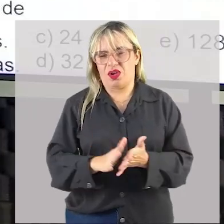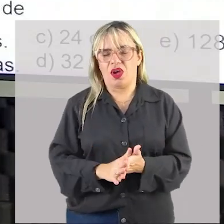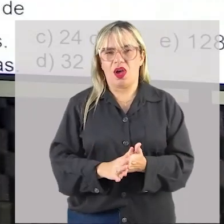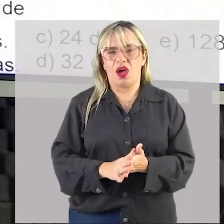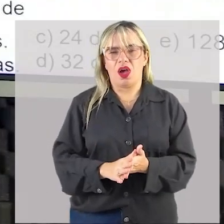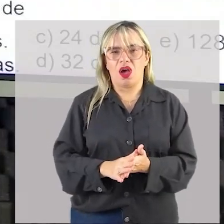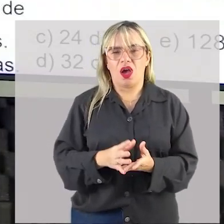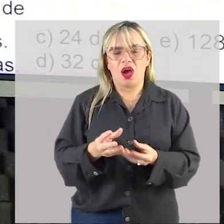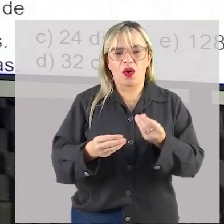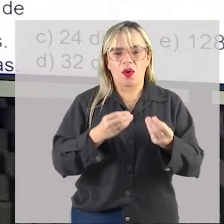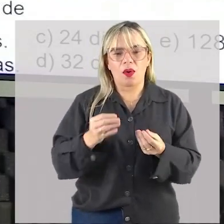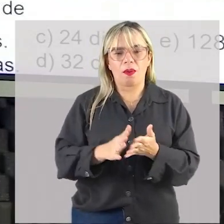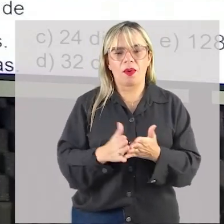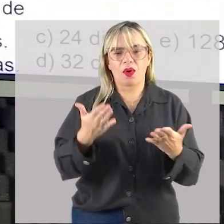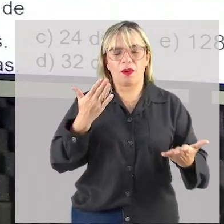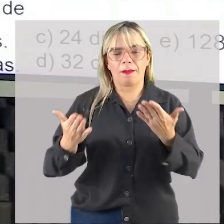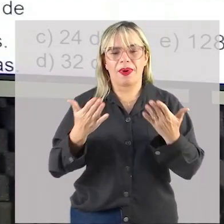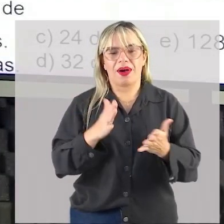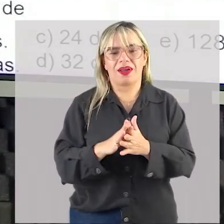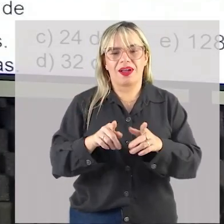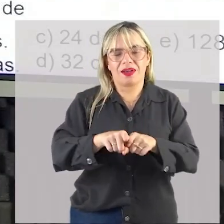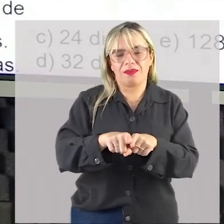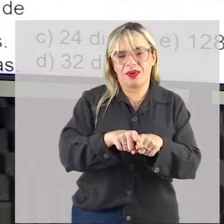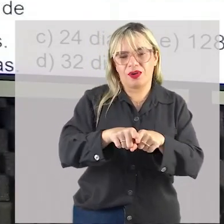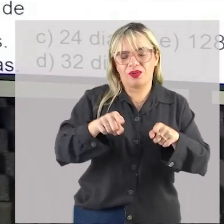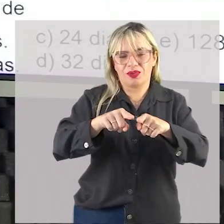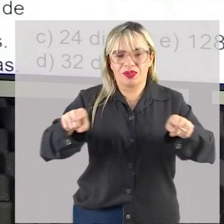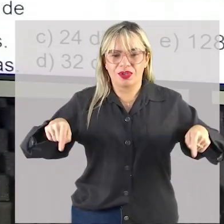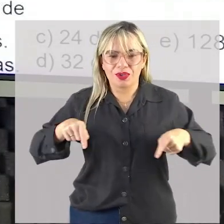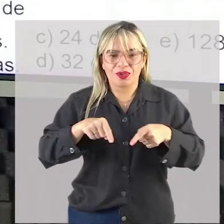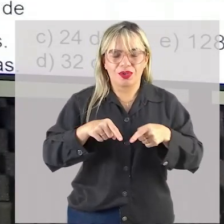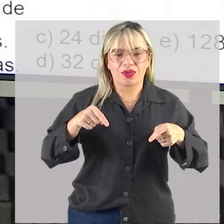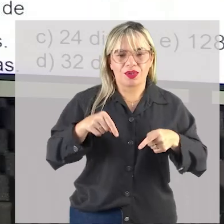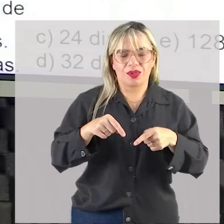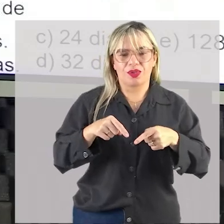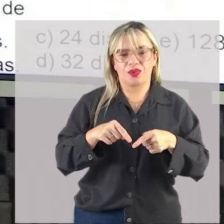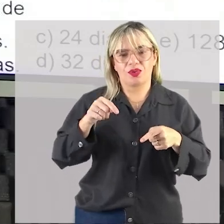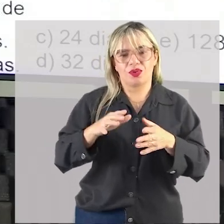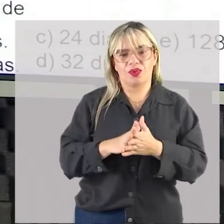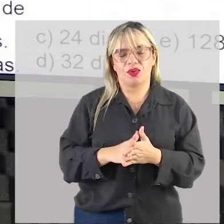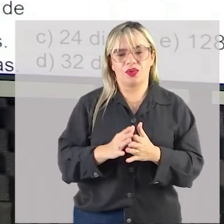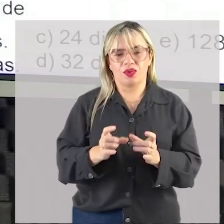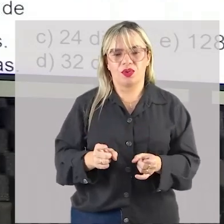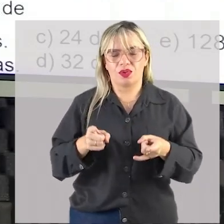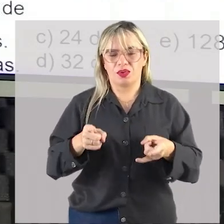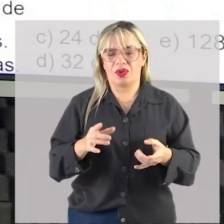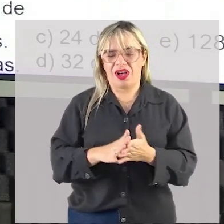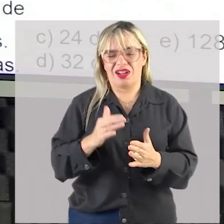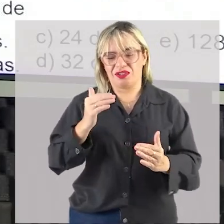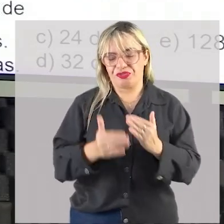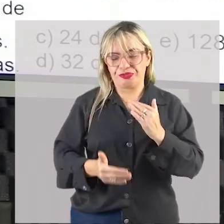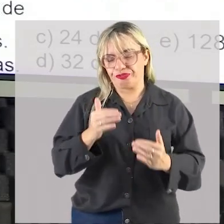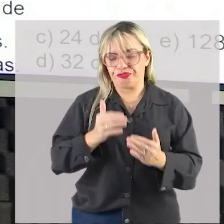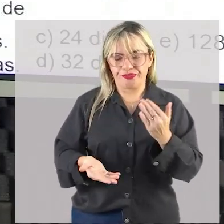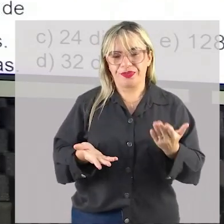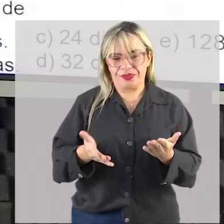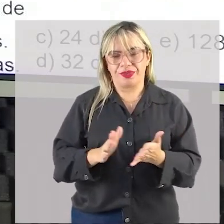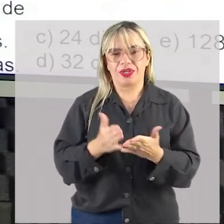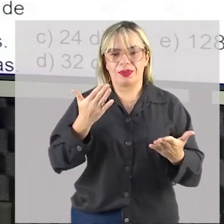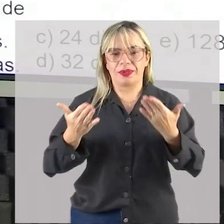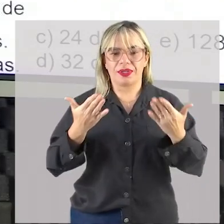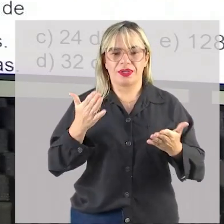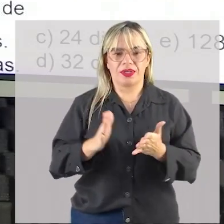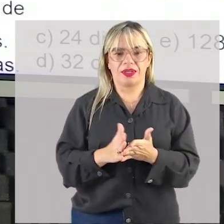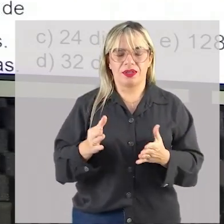muito bem. Qual o problema disso aqui? É porque se isso acontece, o núcleo